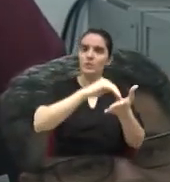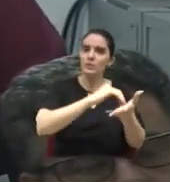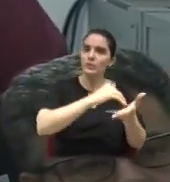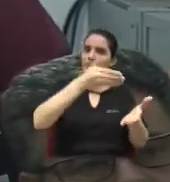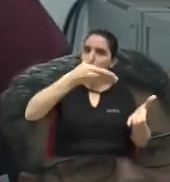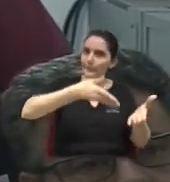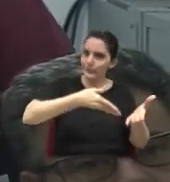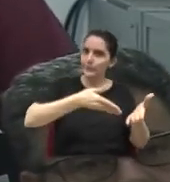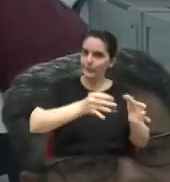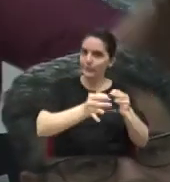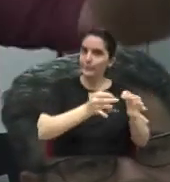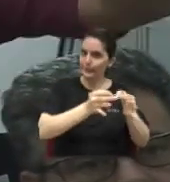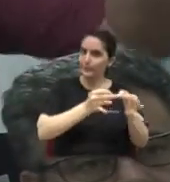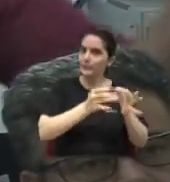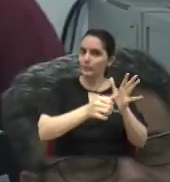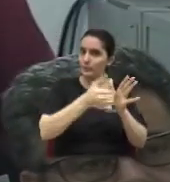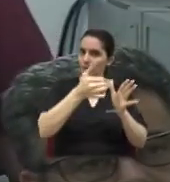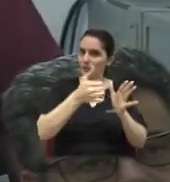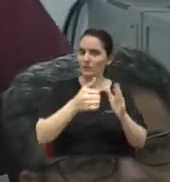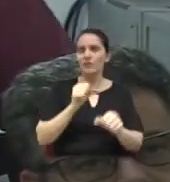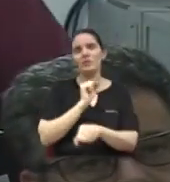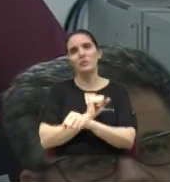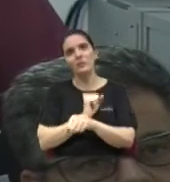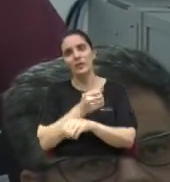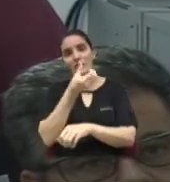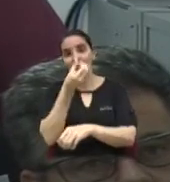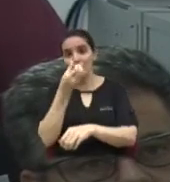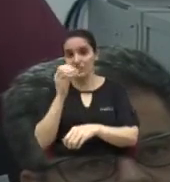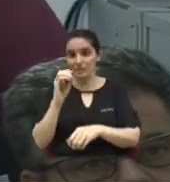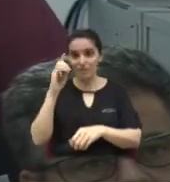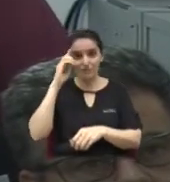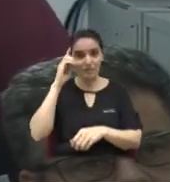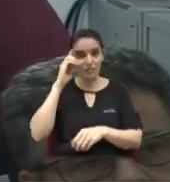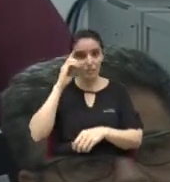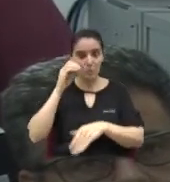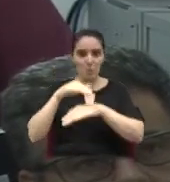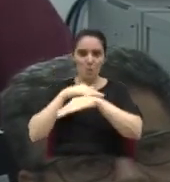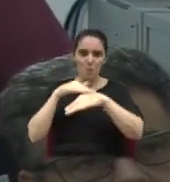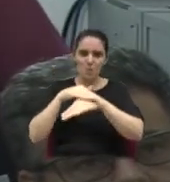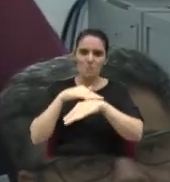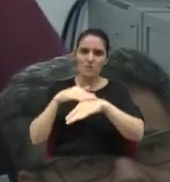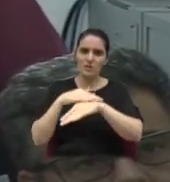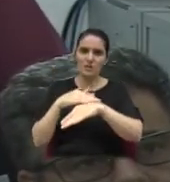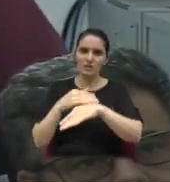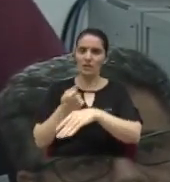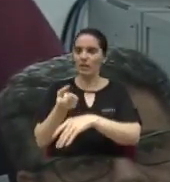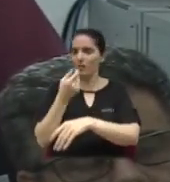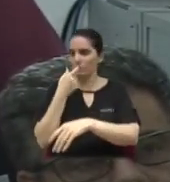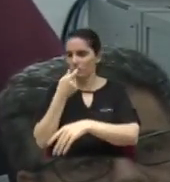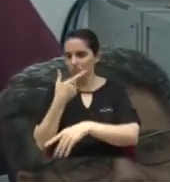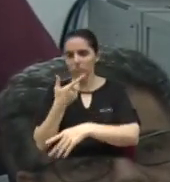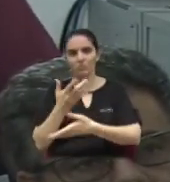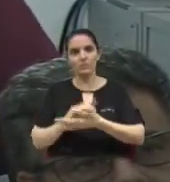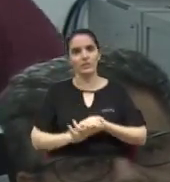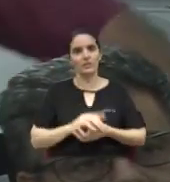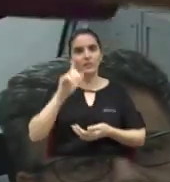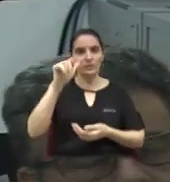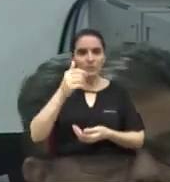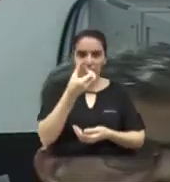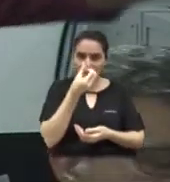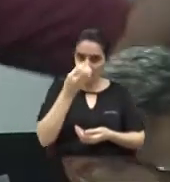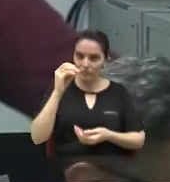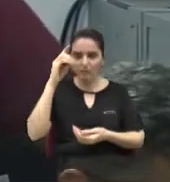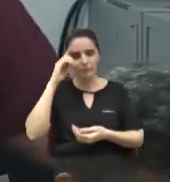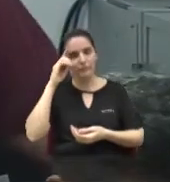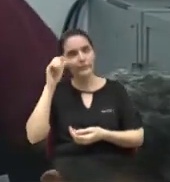mais. Agora esperar mais 60 dias para falar em relação da farmácia, mais 60 dias para falar em relação ao ar, e mais